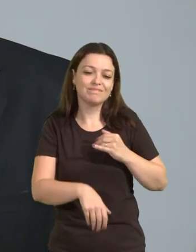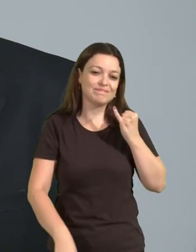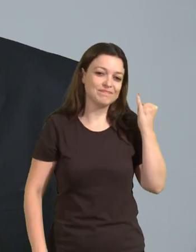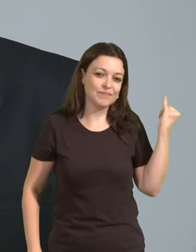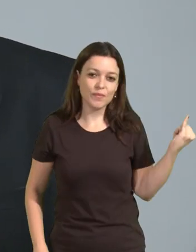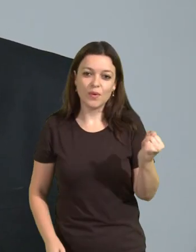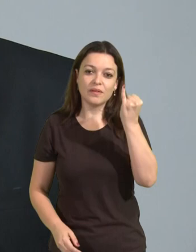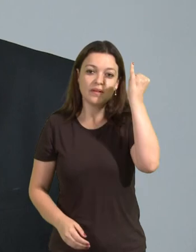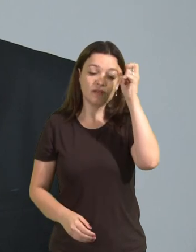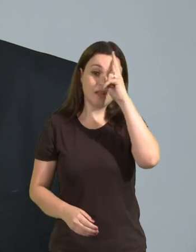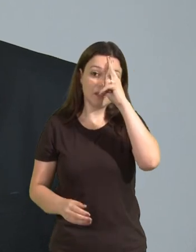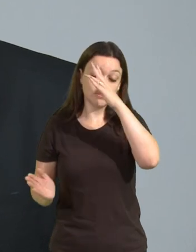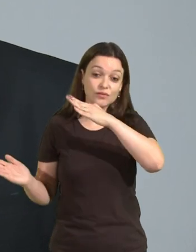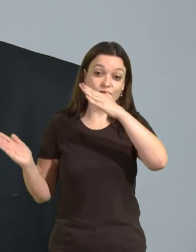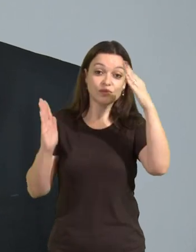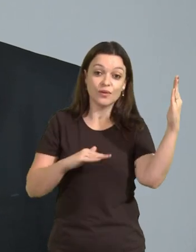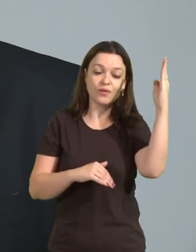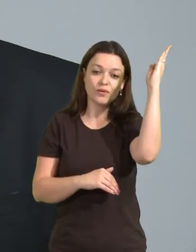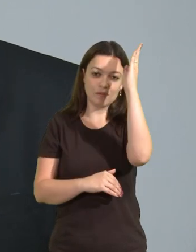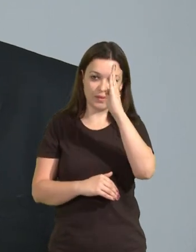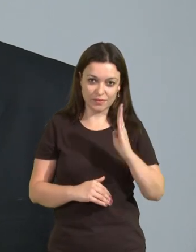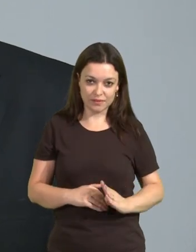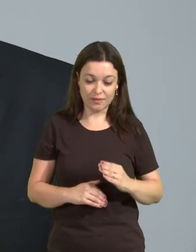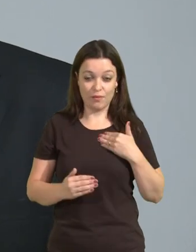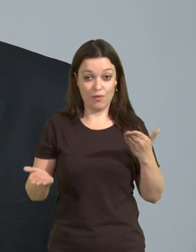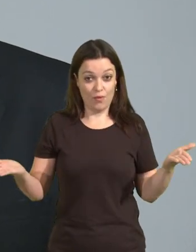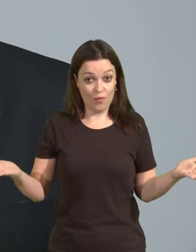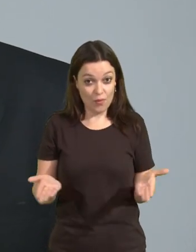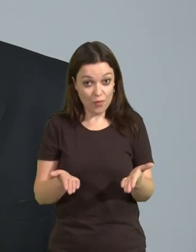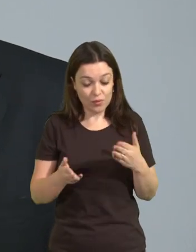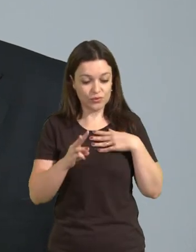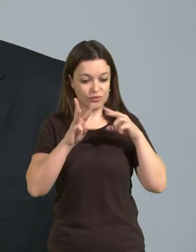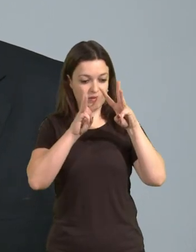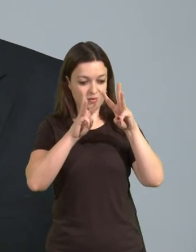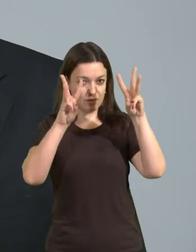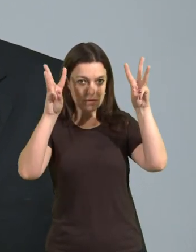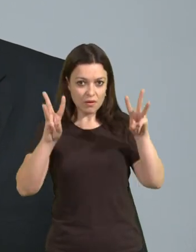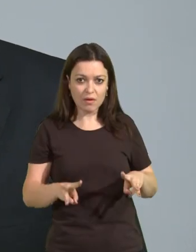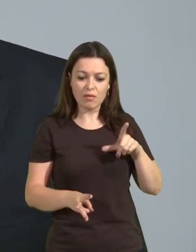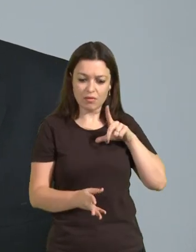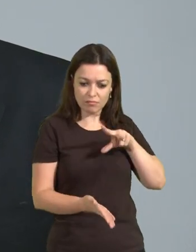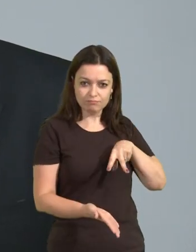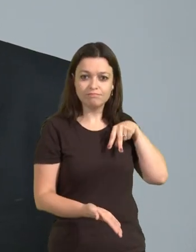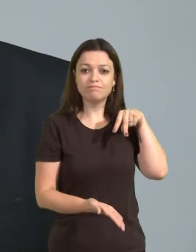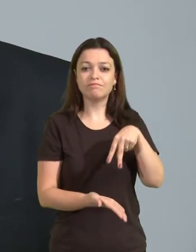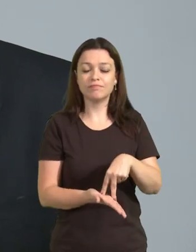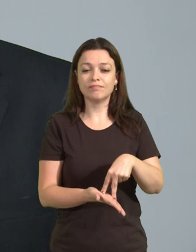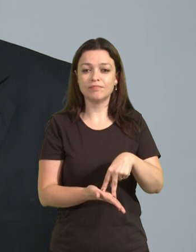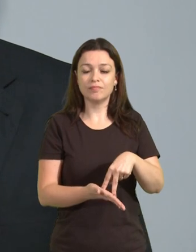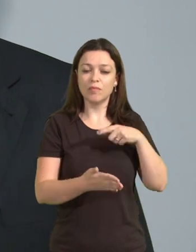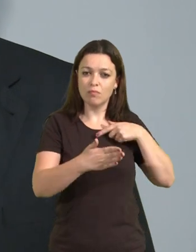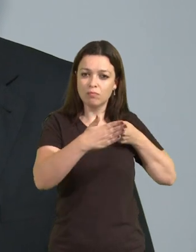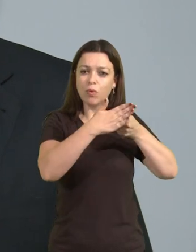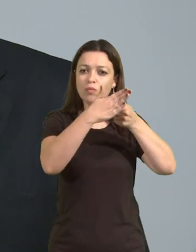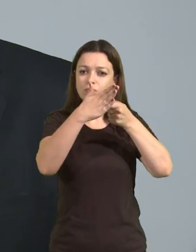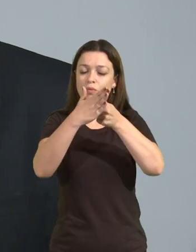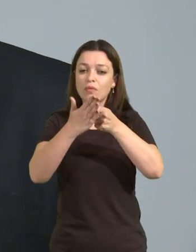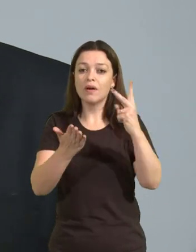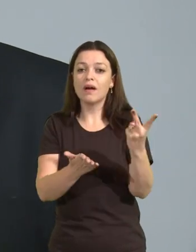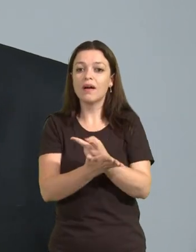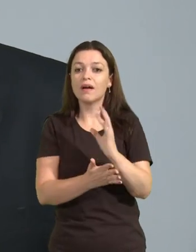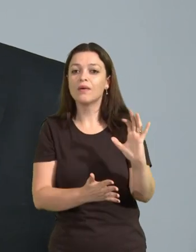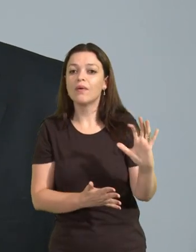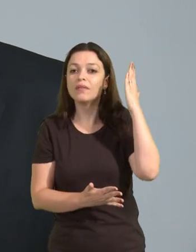muito importante na história do Brasil. A nossa universidade vem se posicionando diante do